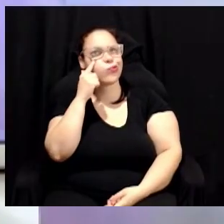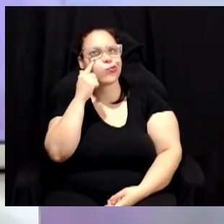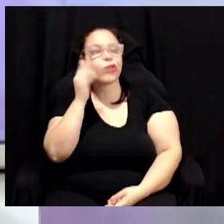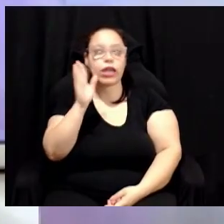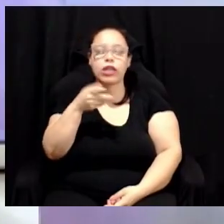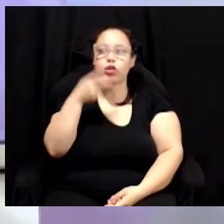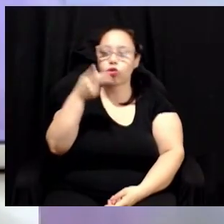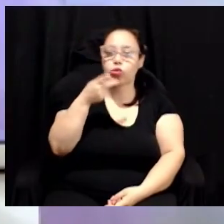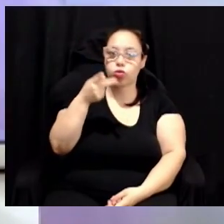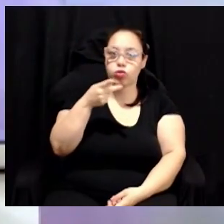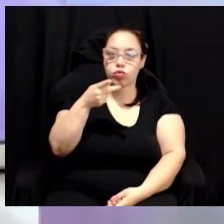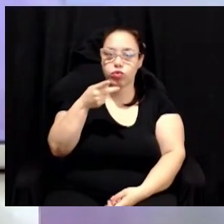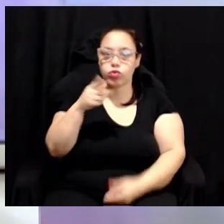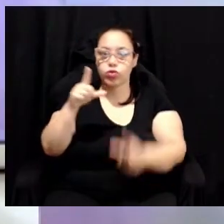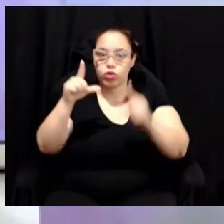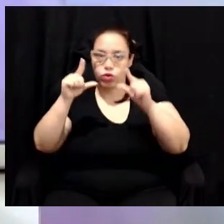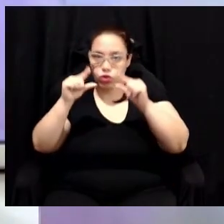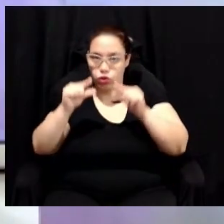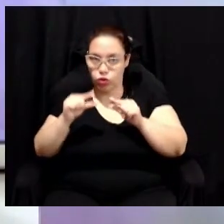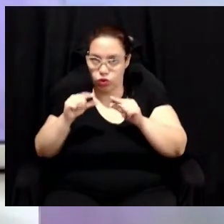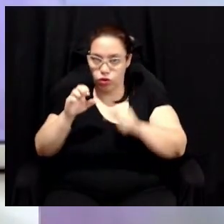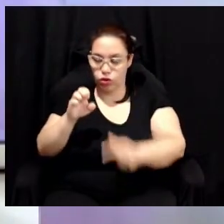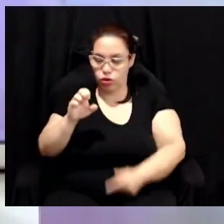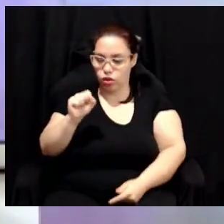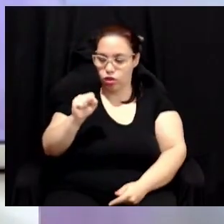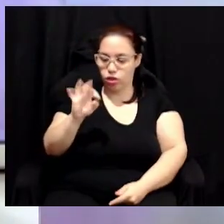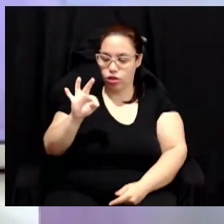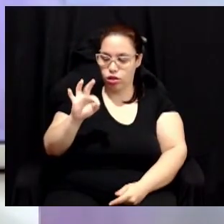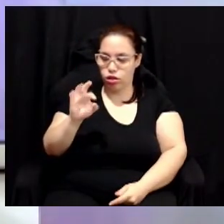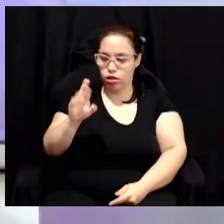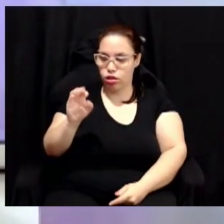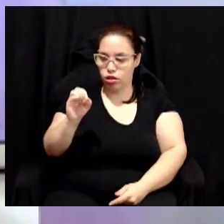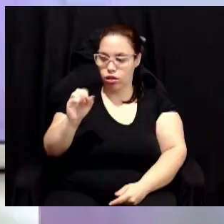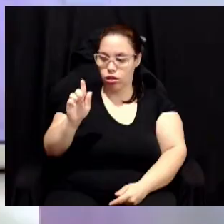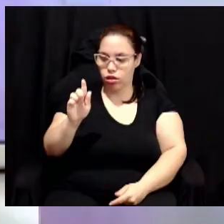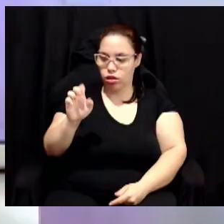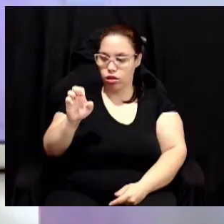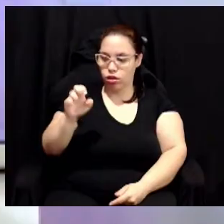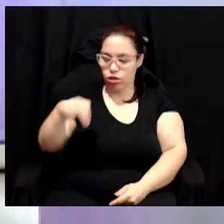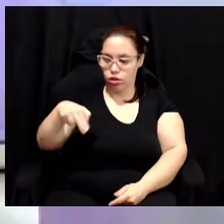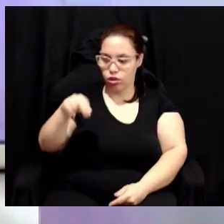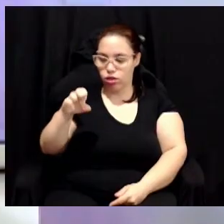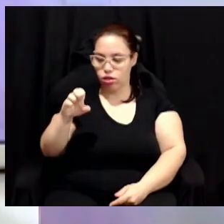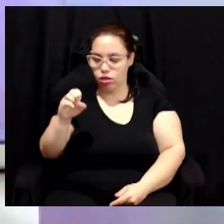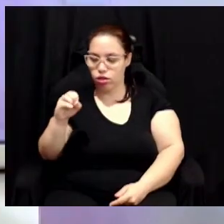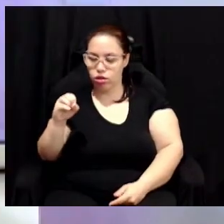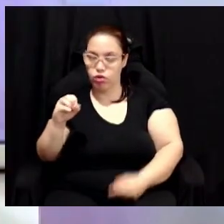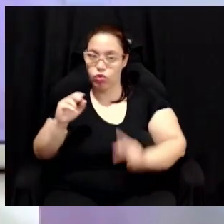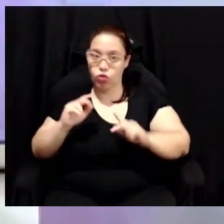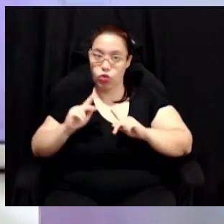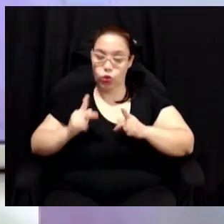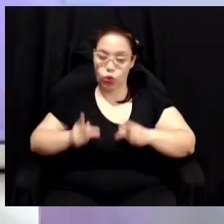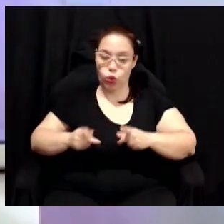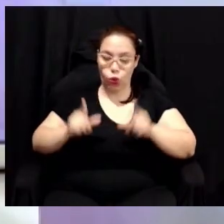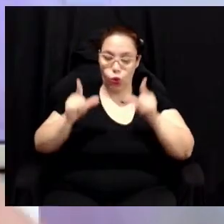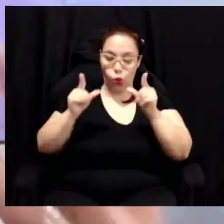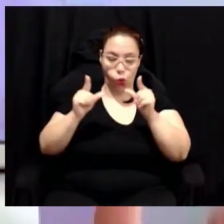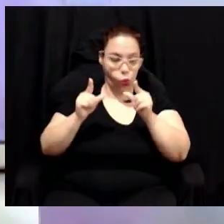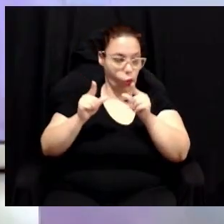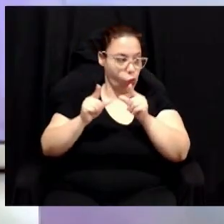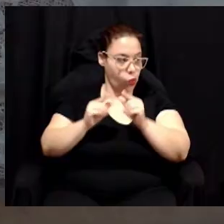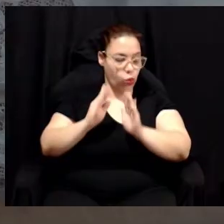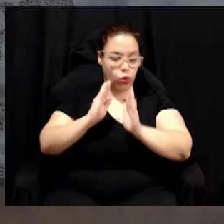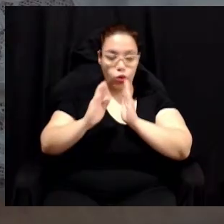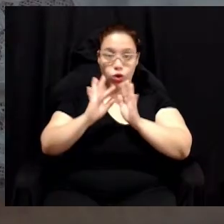introdução que tem uma queda dos níveis de estrogênio. Só que, na verdade, não é só esse hormônio que acaba tendo uma diminuição nessa fase. São